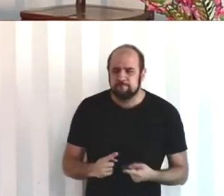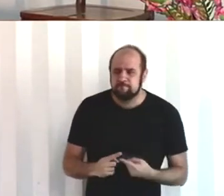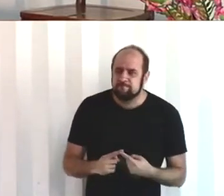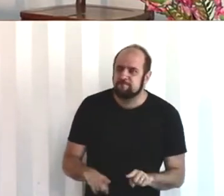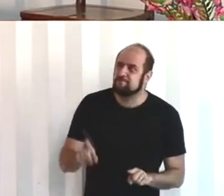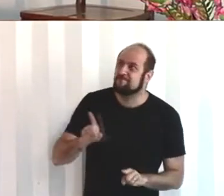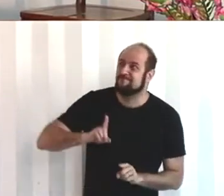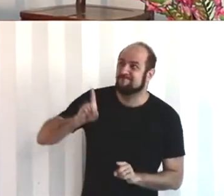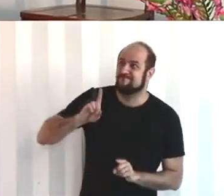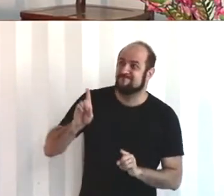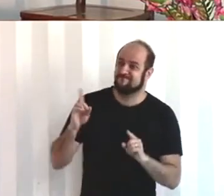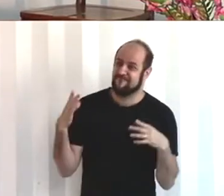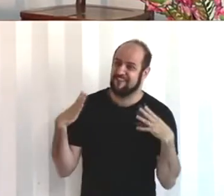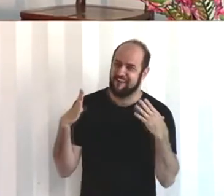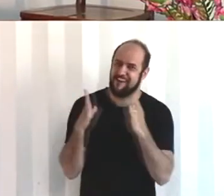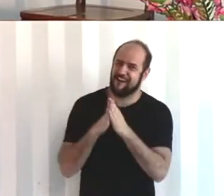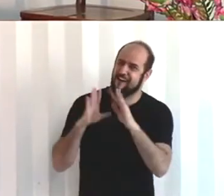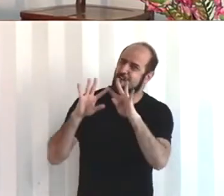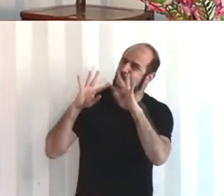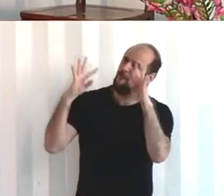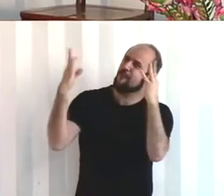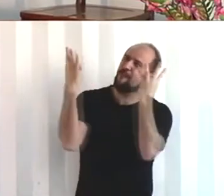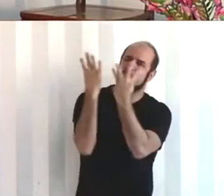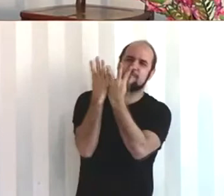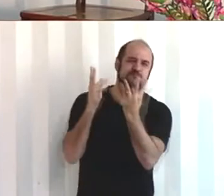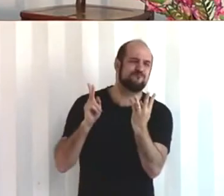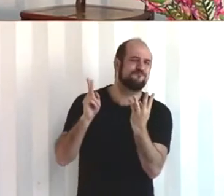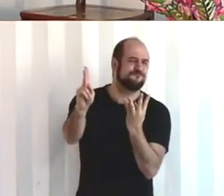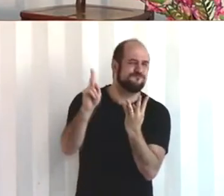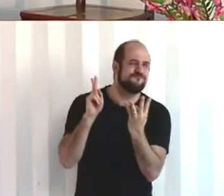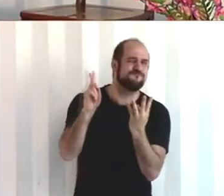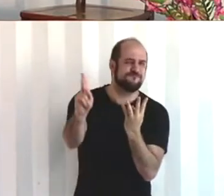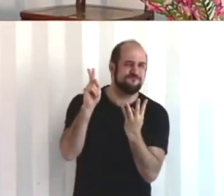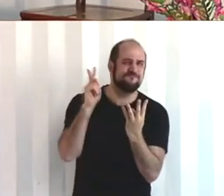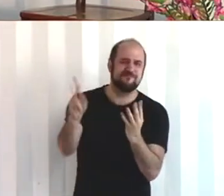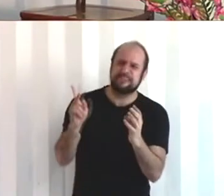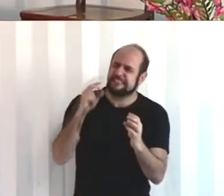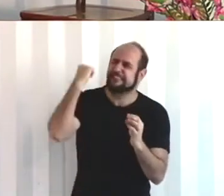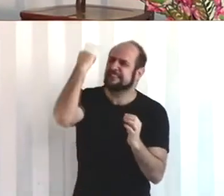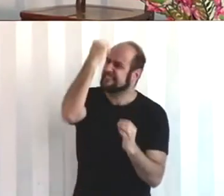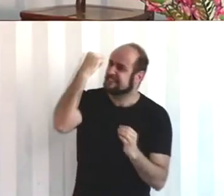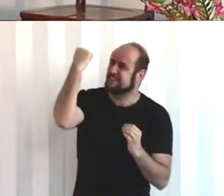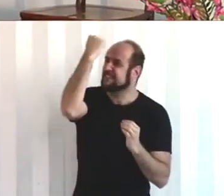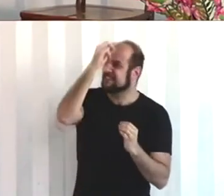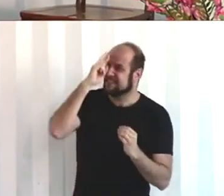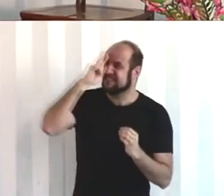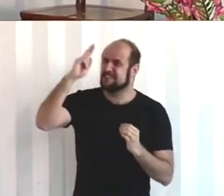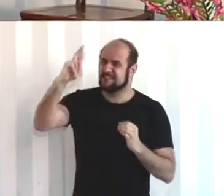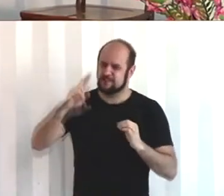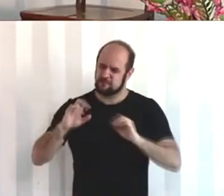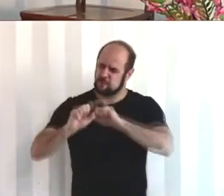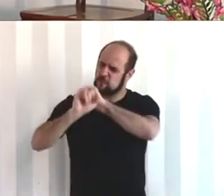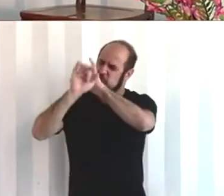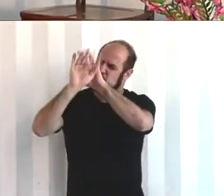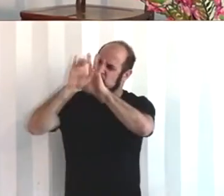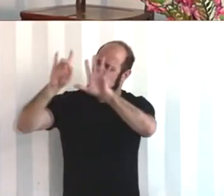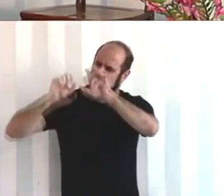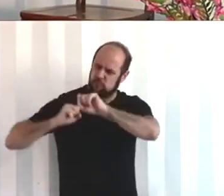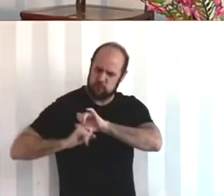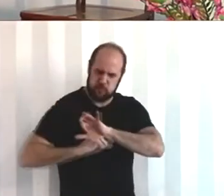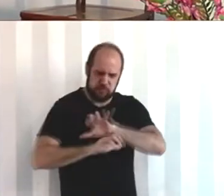anjos continuarão lá. Santo, santo, santo é o Senhor dos exércitos, toda a terra está cheia da sua glória.